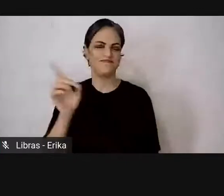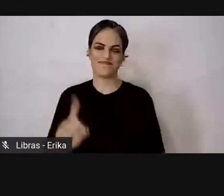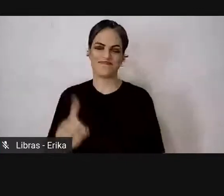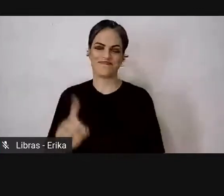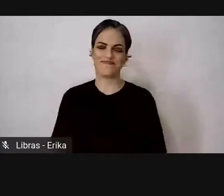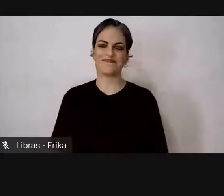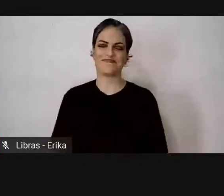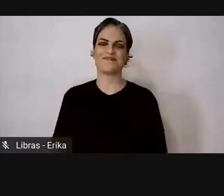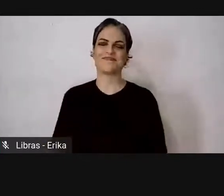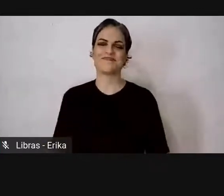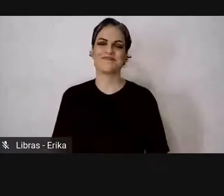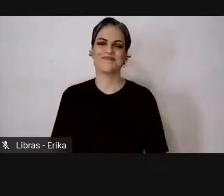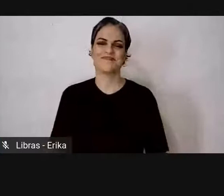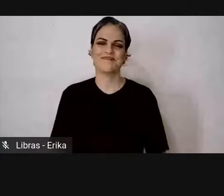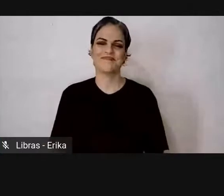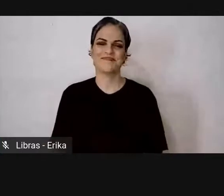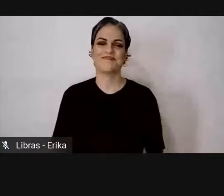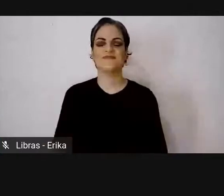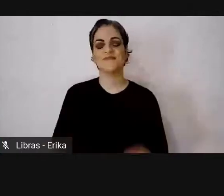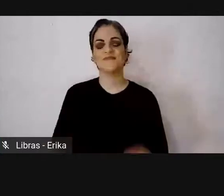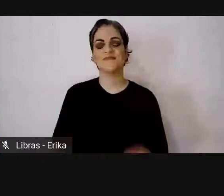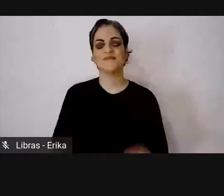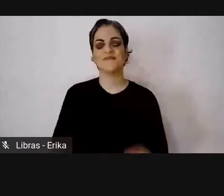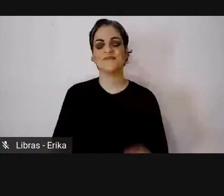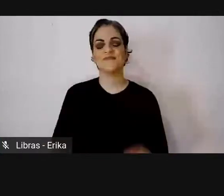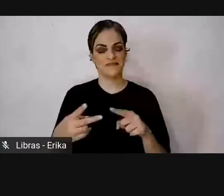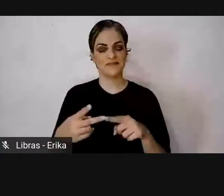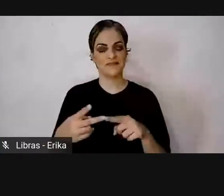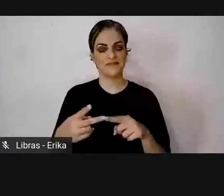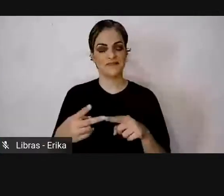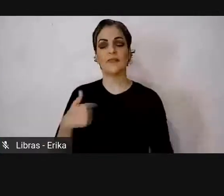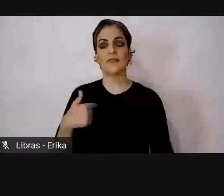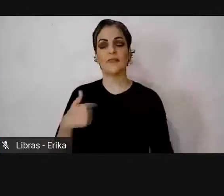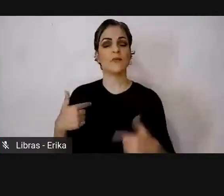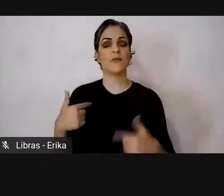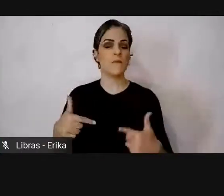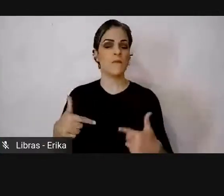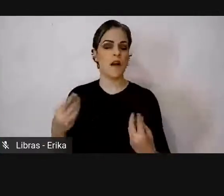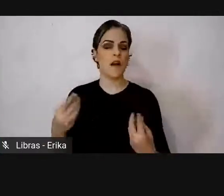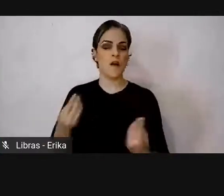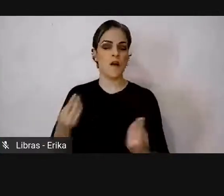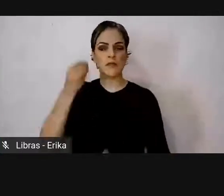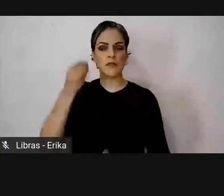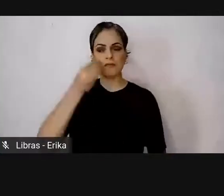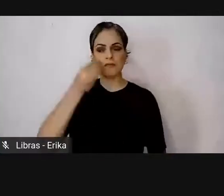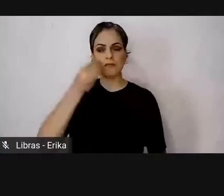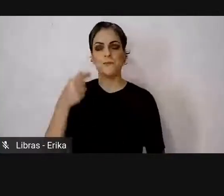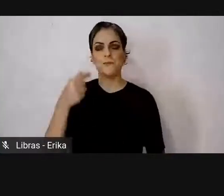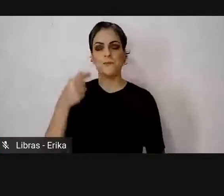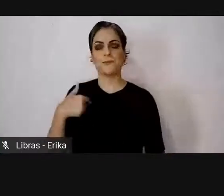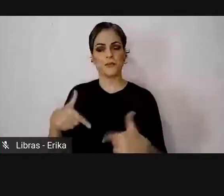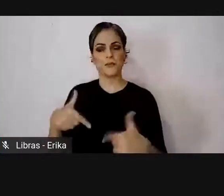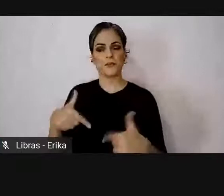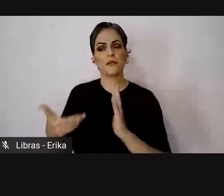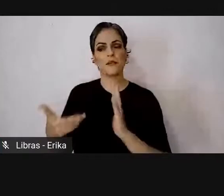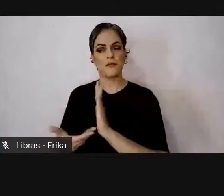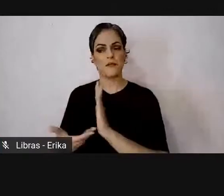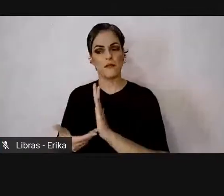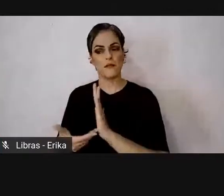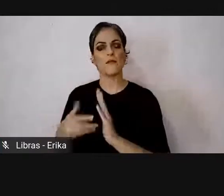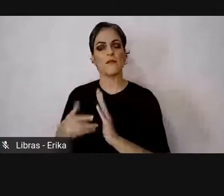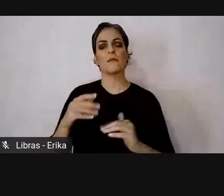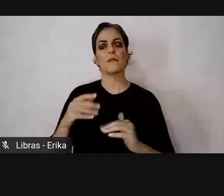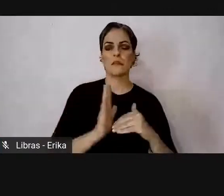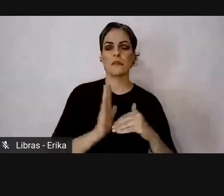dos Deputados. Eu trabalhei entre a Câmara e o Senado mais ou menos por 14 anos, bastante